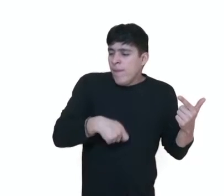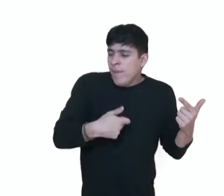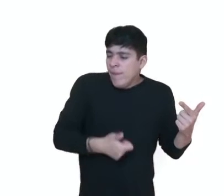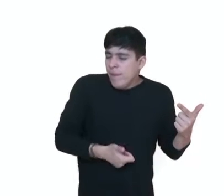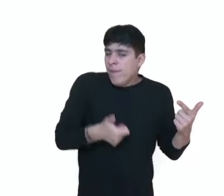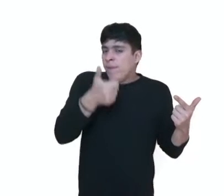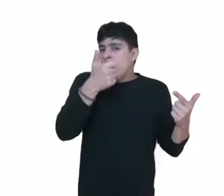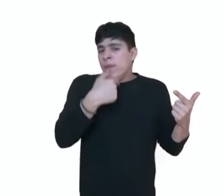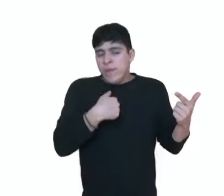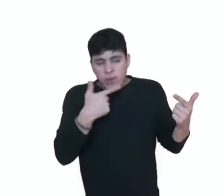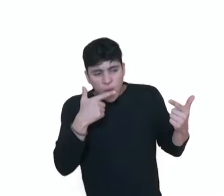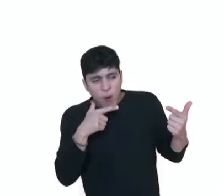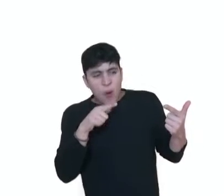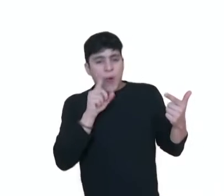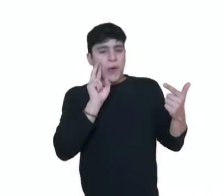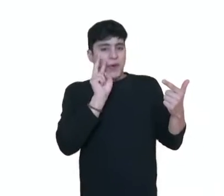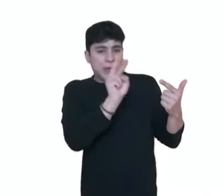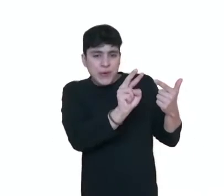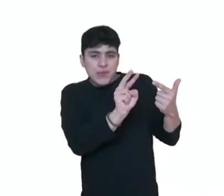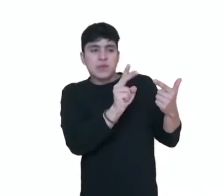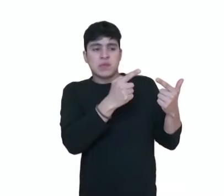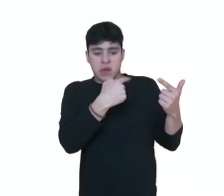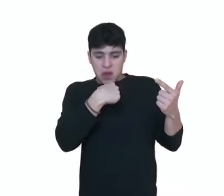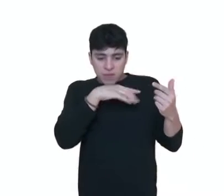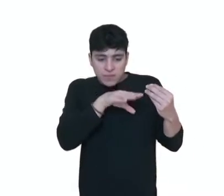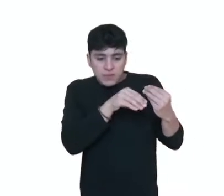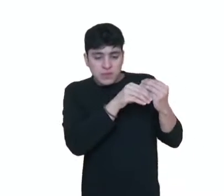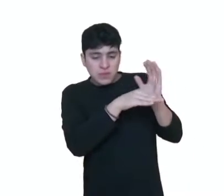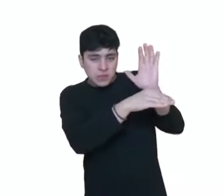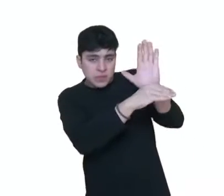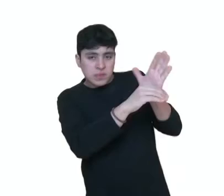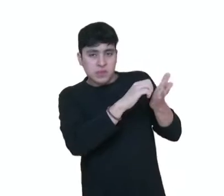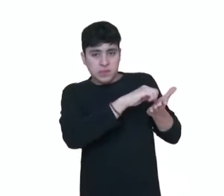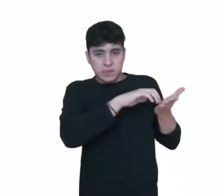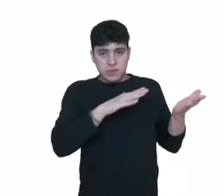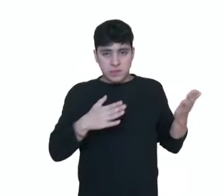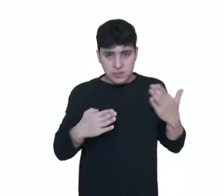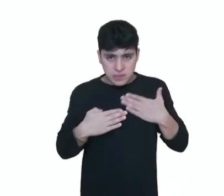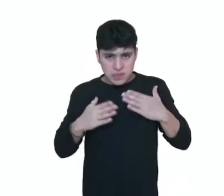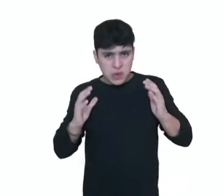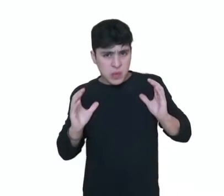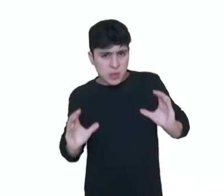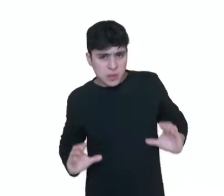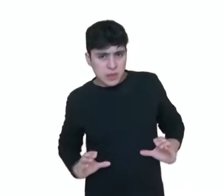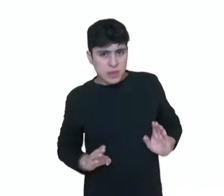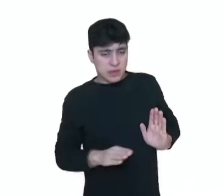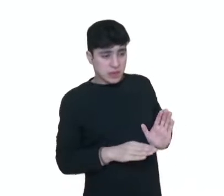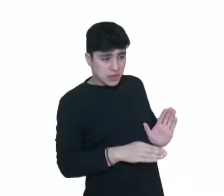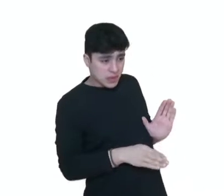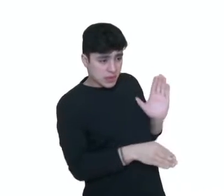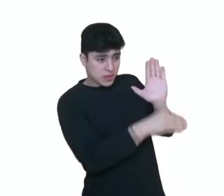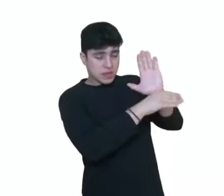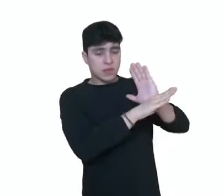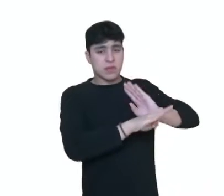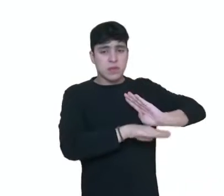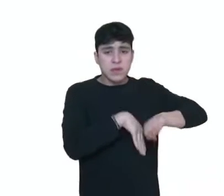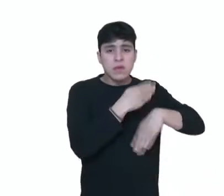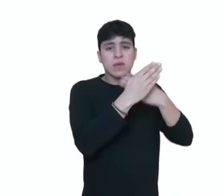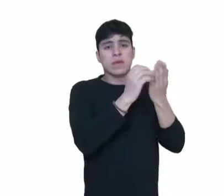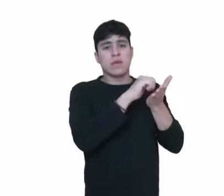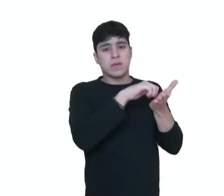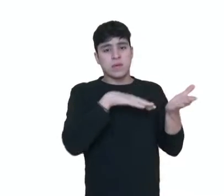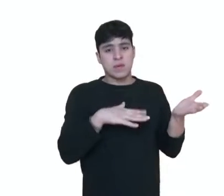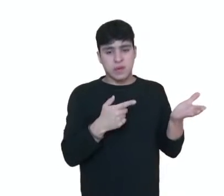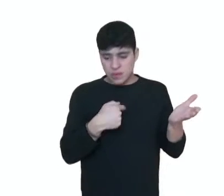melhorar? Consigo ver minha contribuição na realização da tarefa? Meu comportamento ajudou o desenvolvimento da atividade? Me